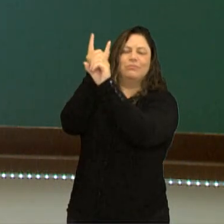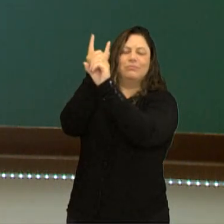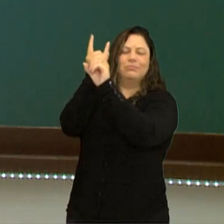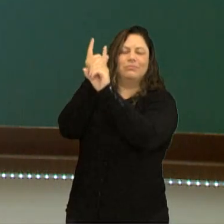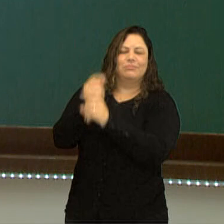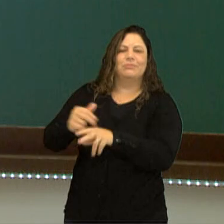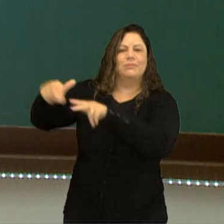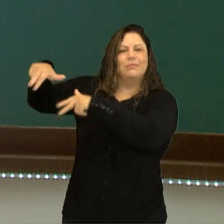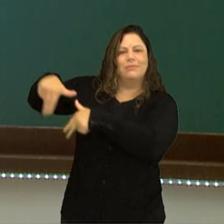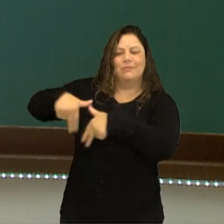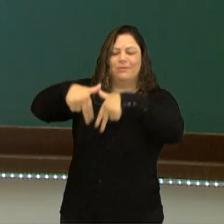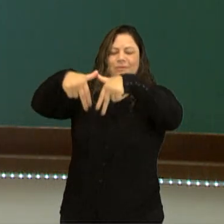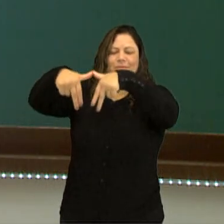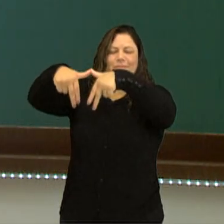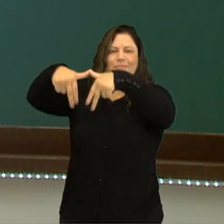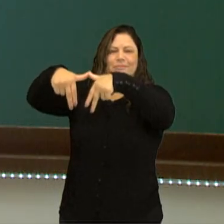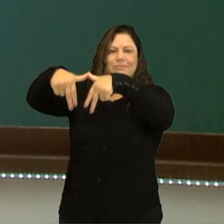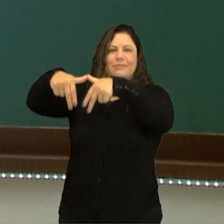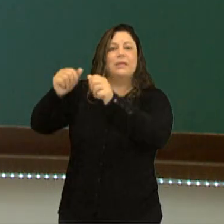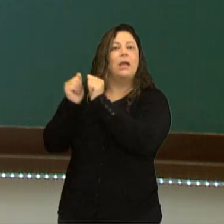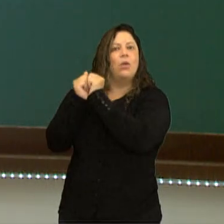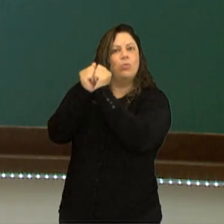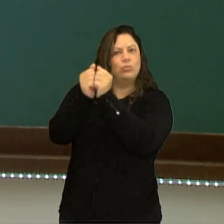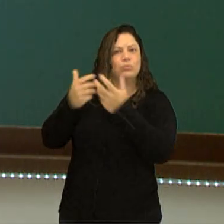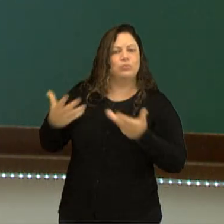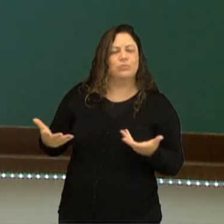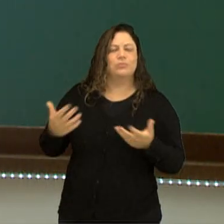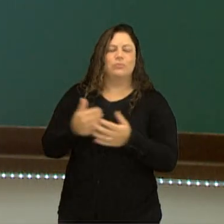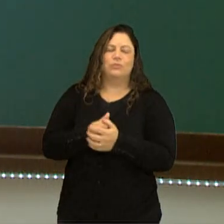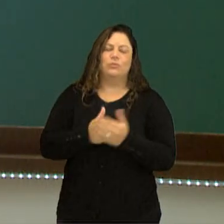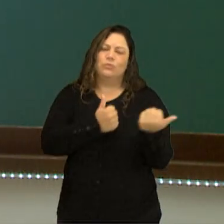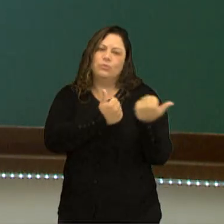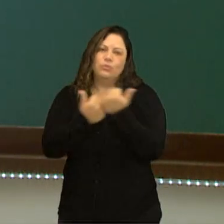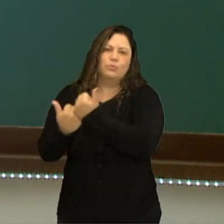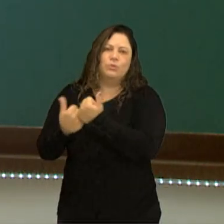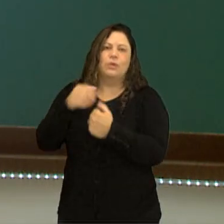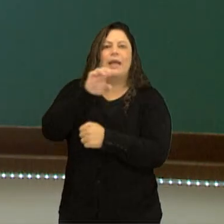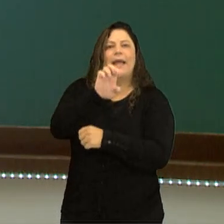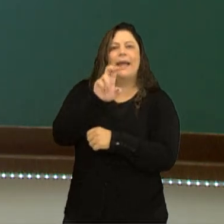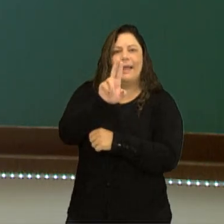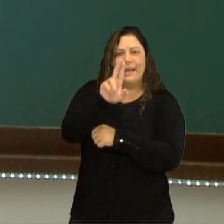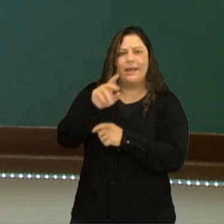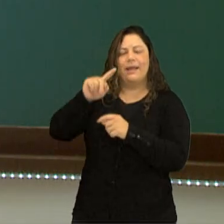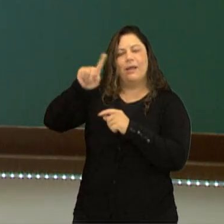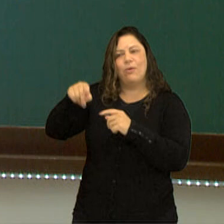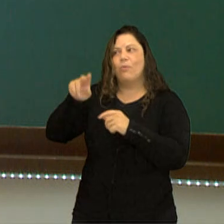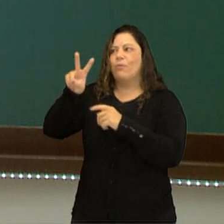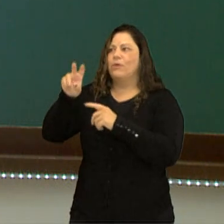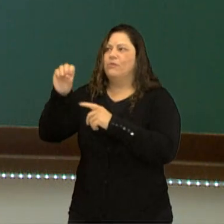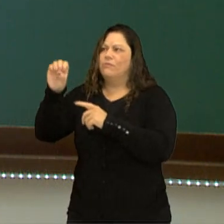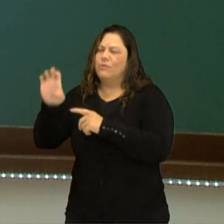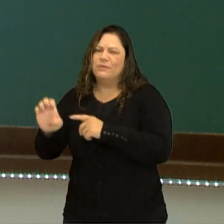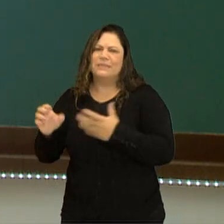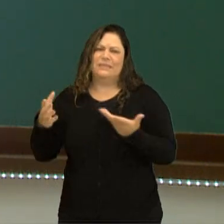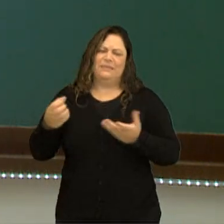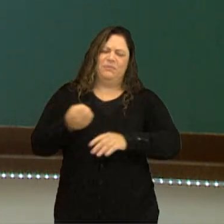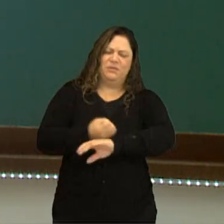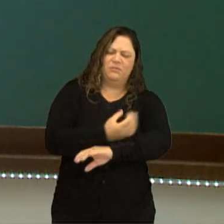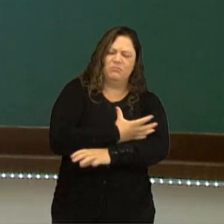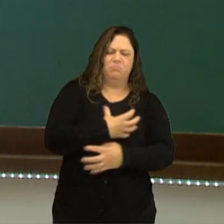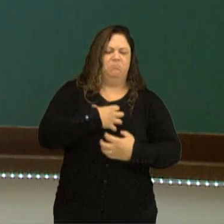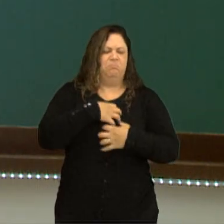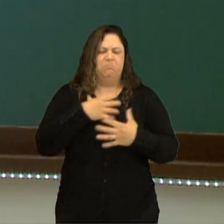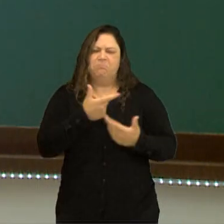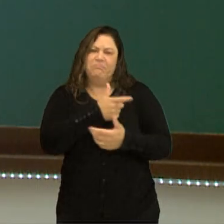interlocutor. Podemos substituir pelo eu e pelo você. Só que perdemos, né, toda a emoção, toda a criação que